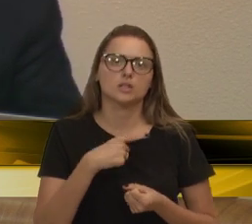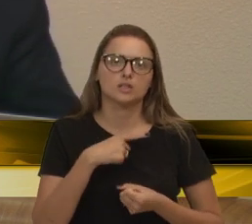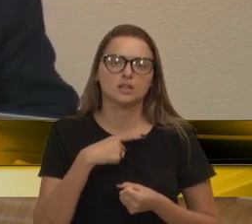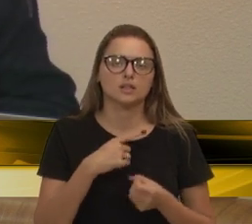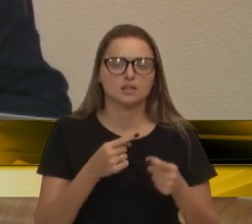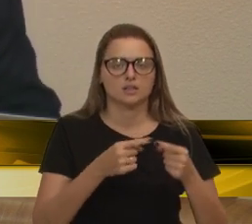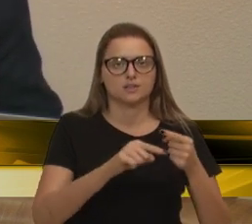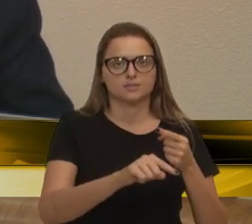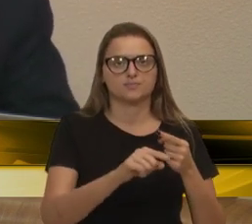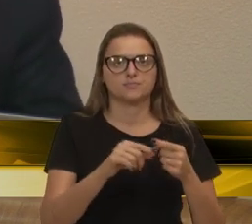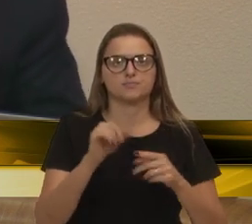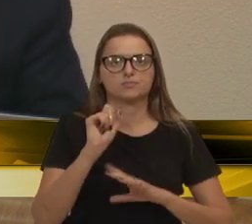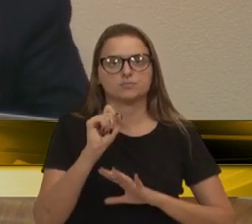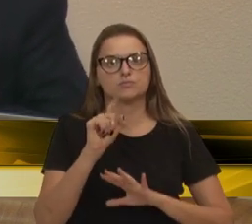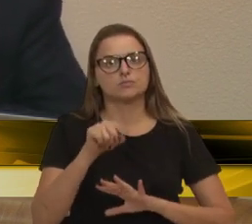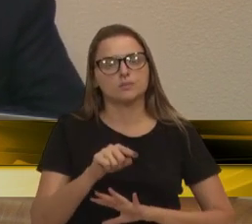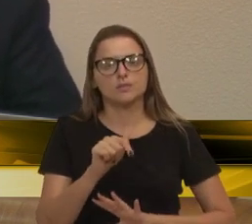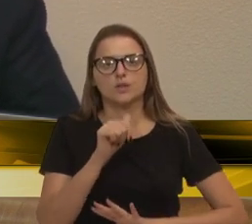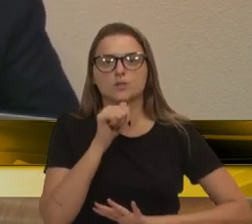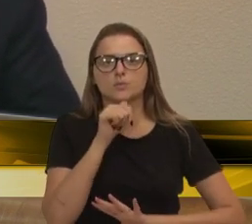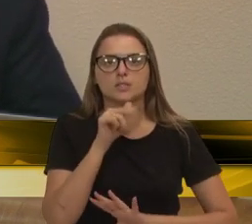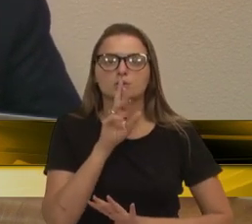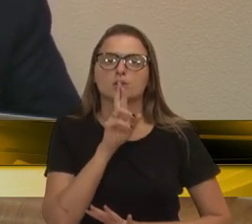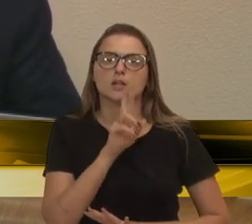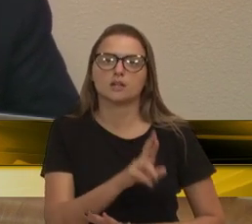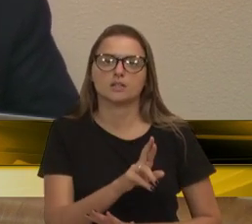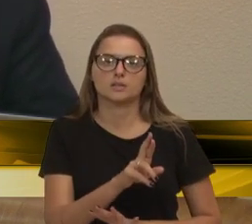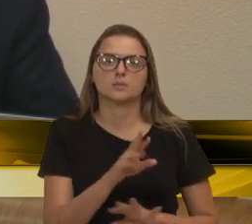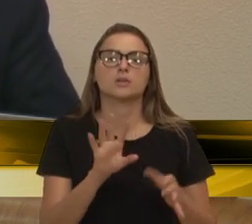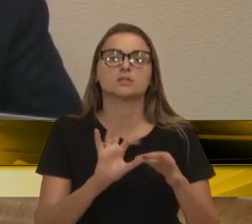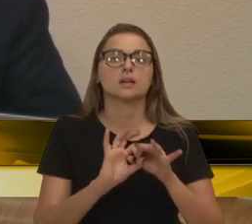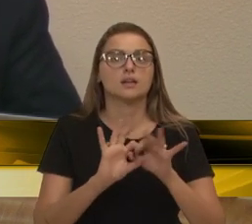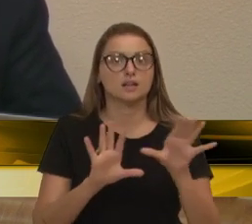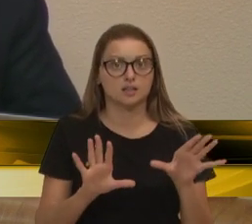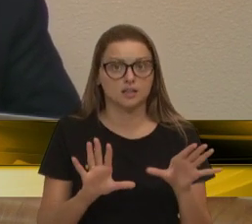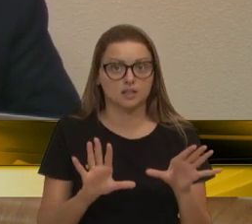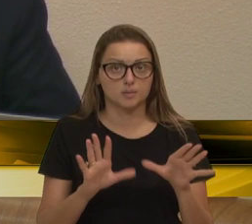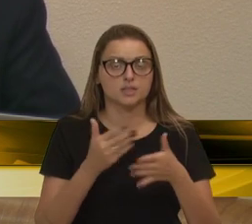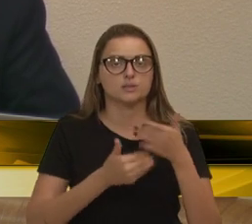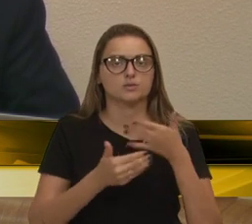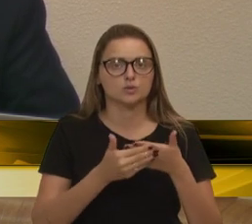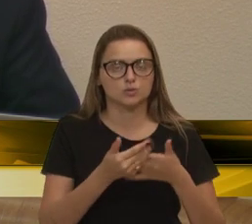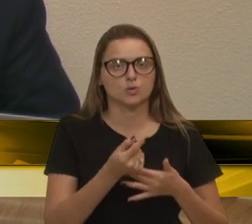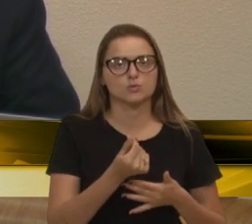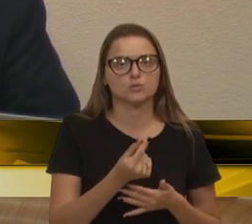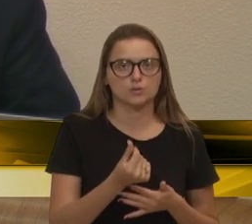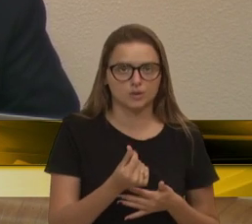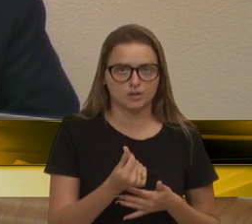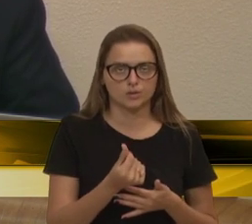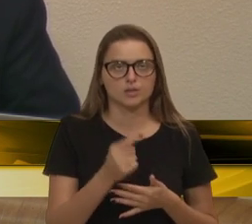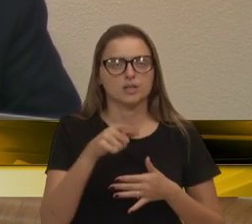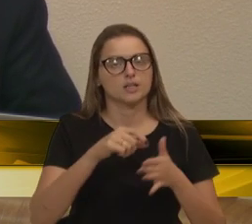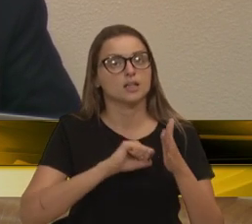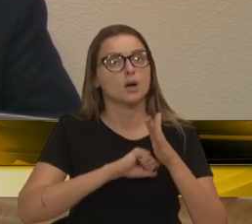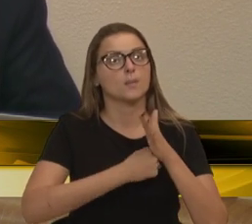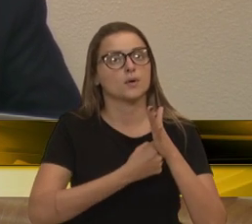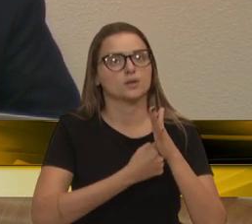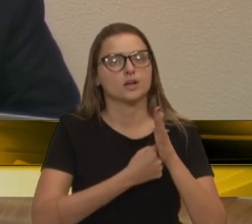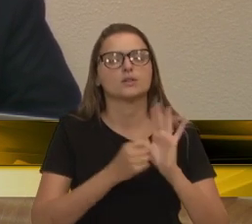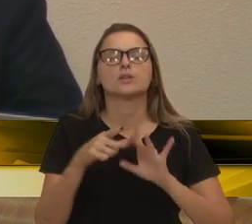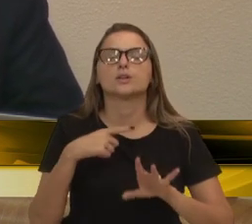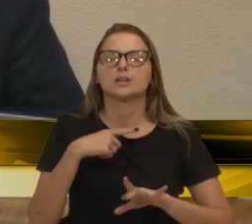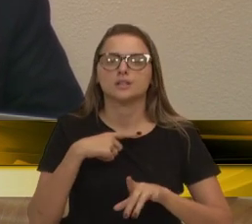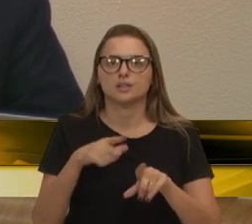impetrante para determinar a suspensão do levantamento e eventual deliberação dos valores objeto do bloqueio,